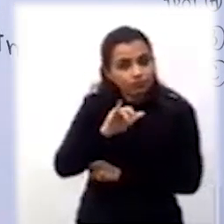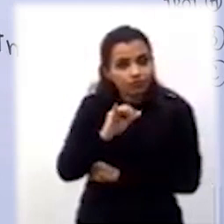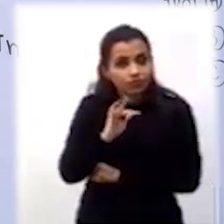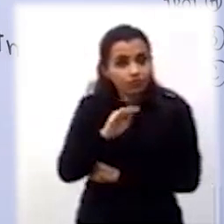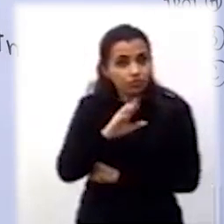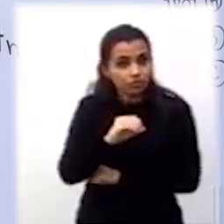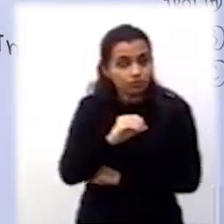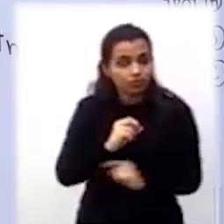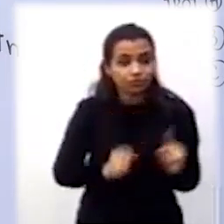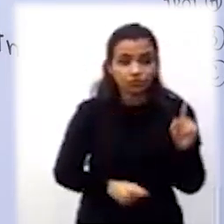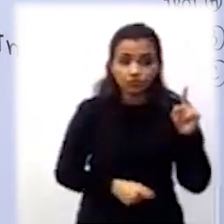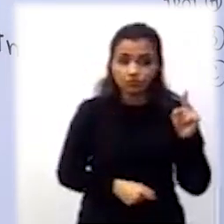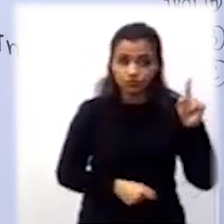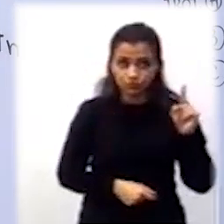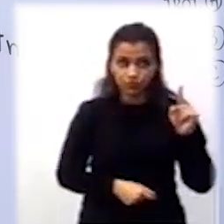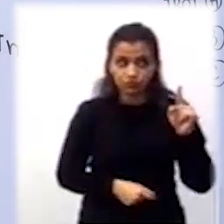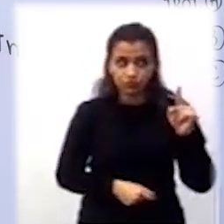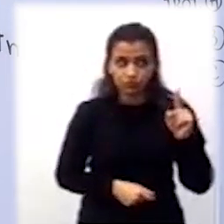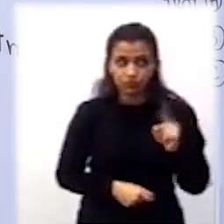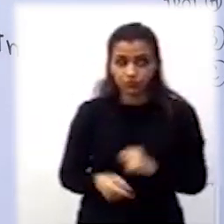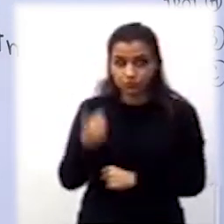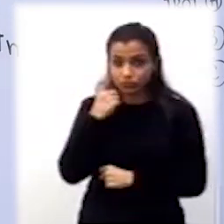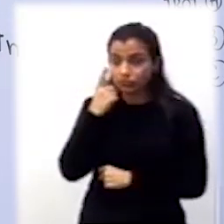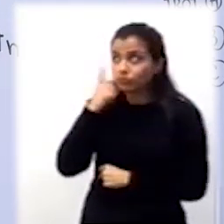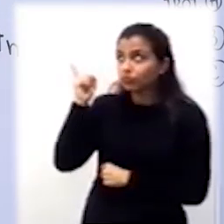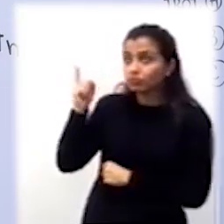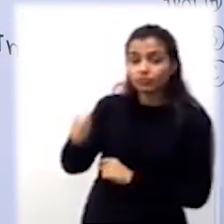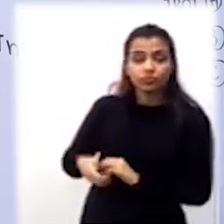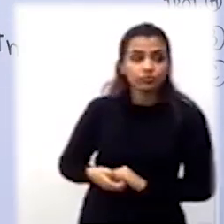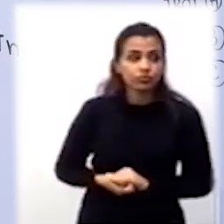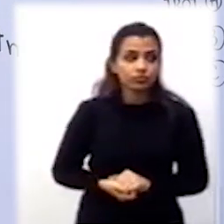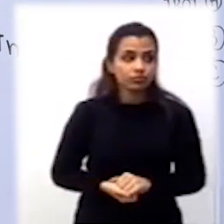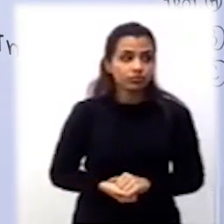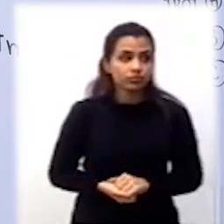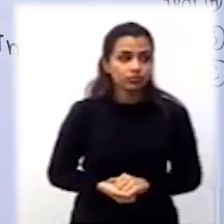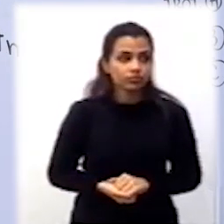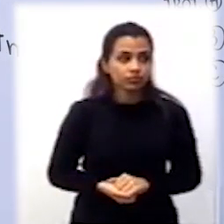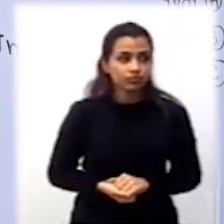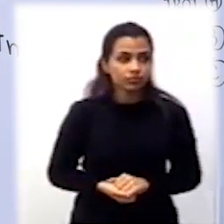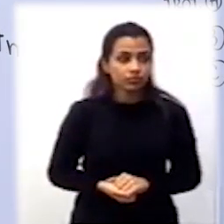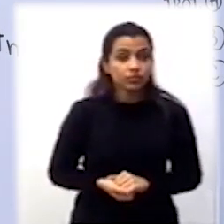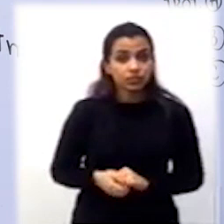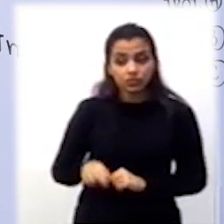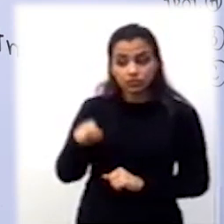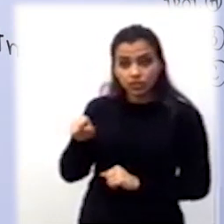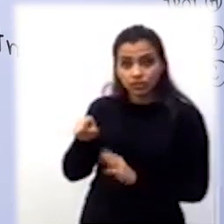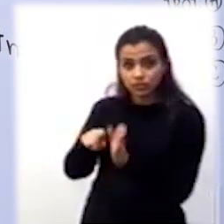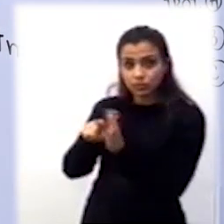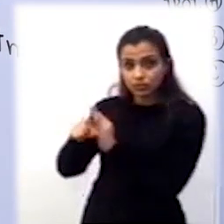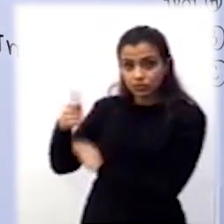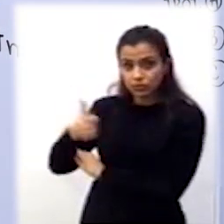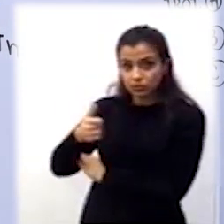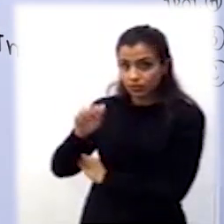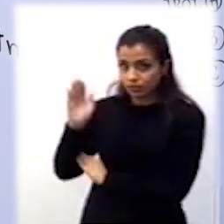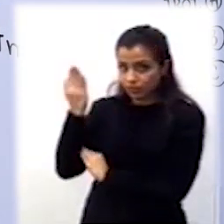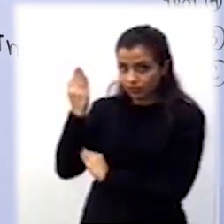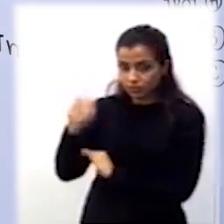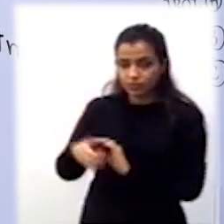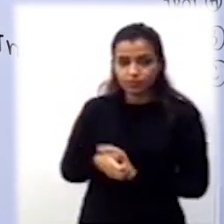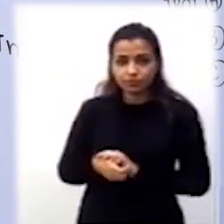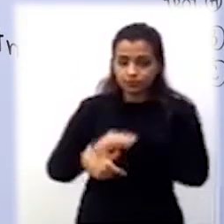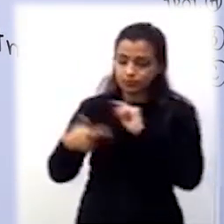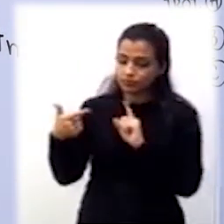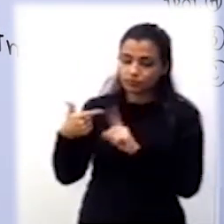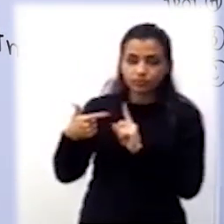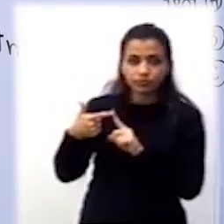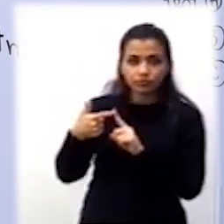Lisogênico, o vírus ele não está se multiplicando. Então a gente chama essa alternativa de falsa, galera, falsa. Outra, todo vírus